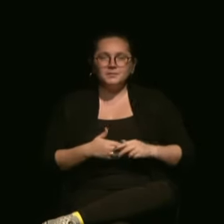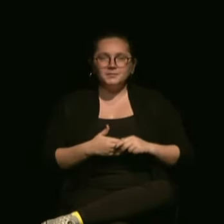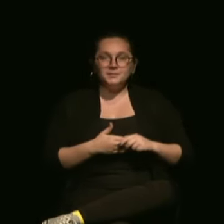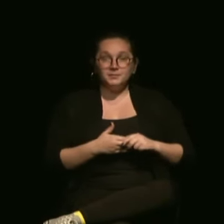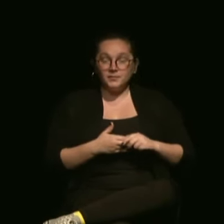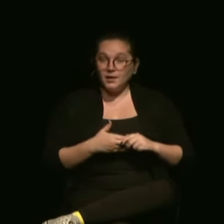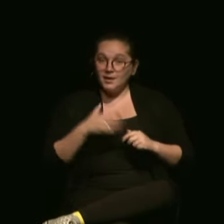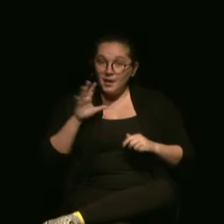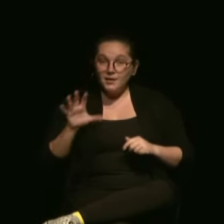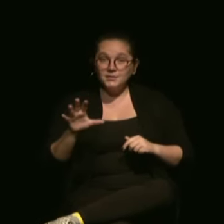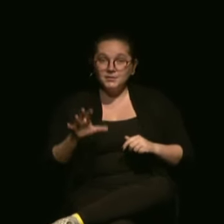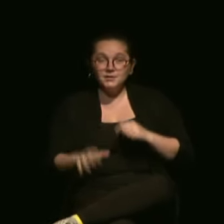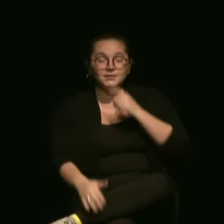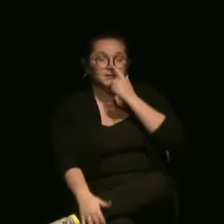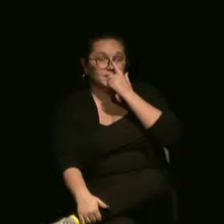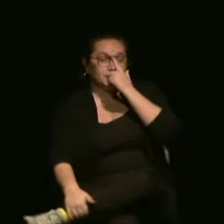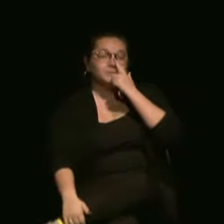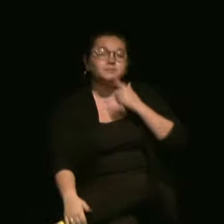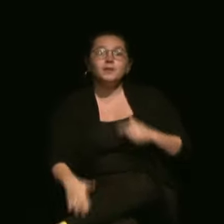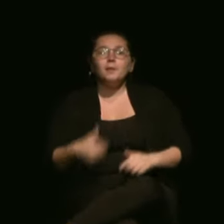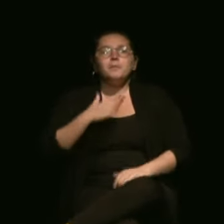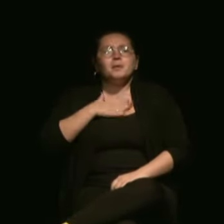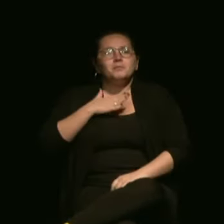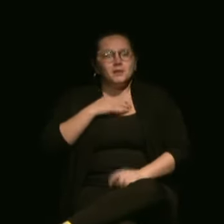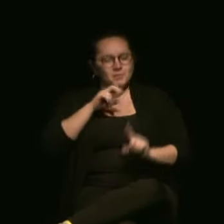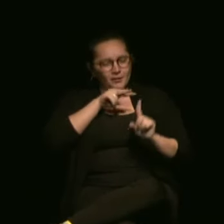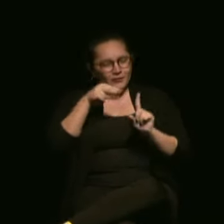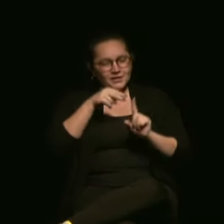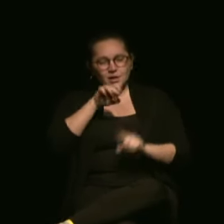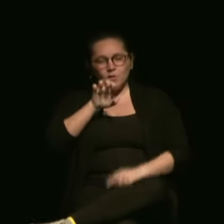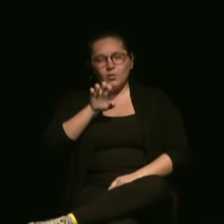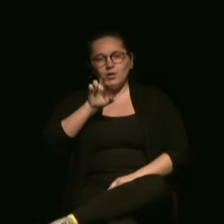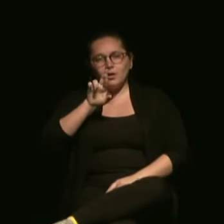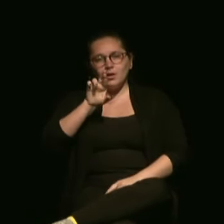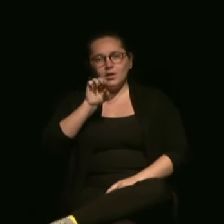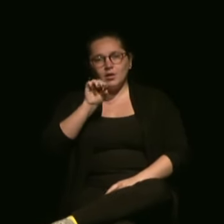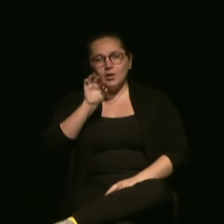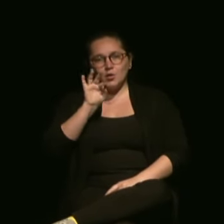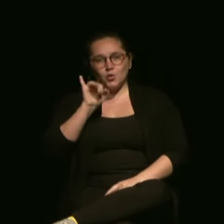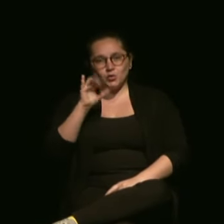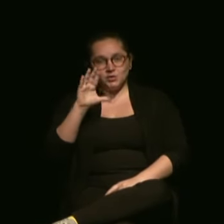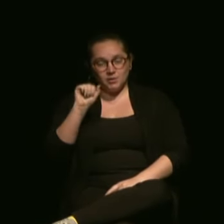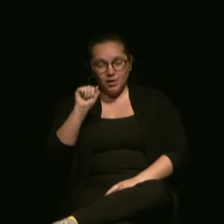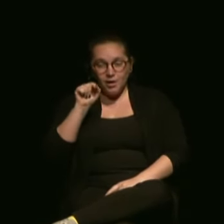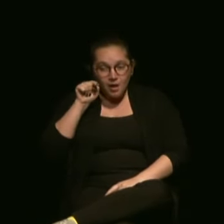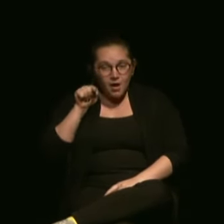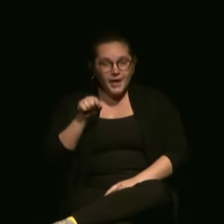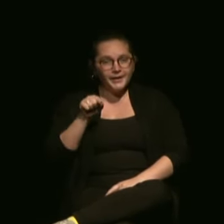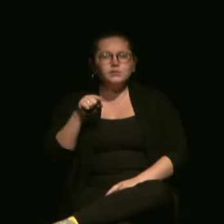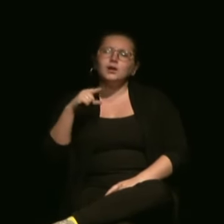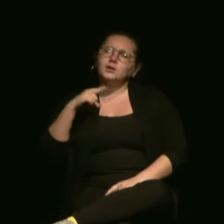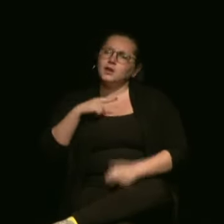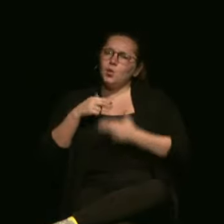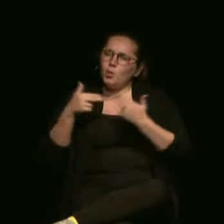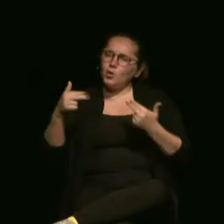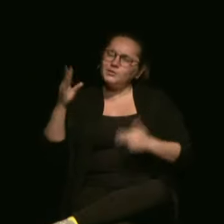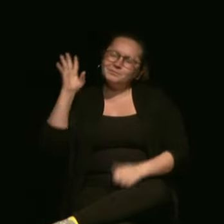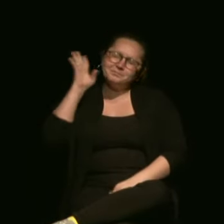E era assim, ó, o negócio de erótica. Você tem isso daí... A proximidade dá um pouco isso. Tem um troço que é muito